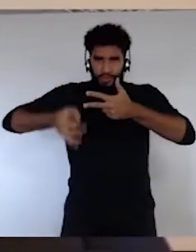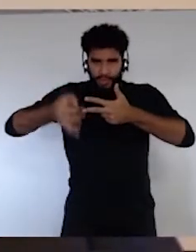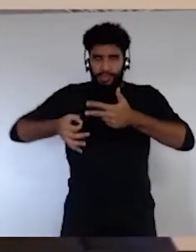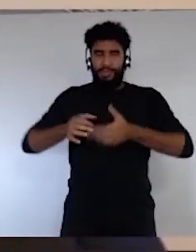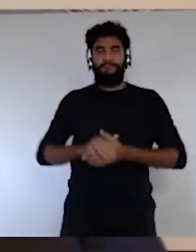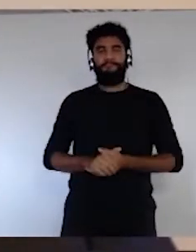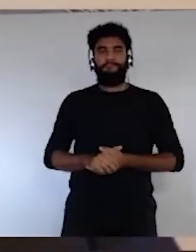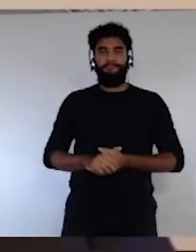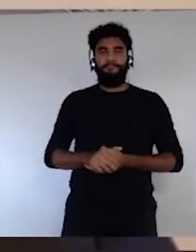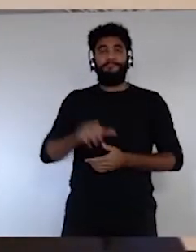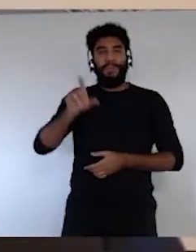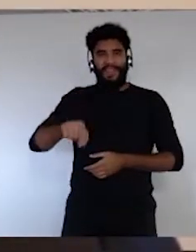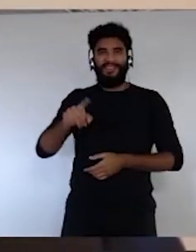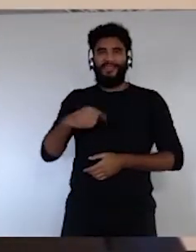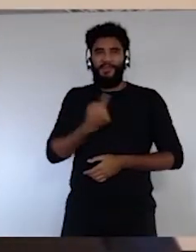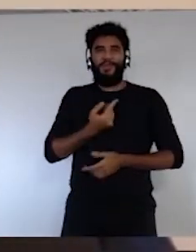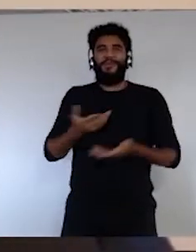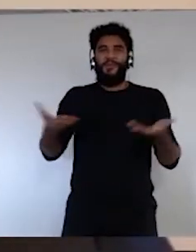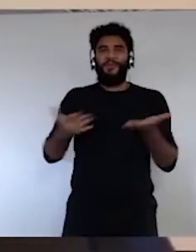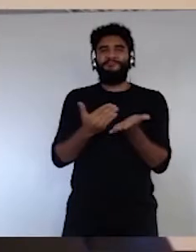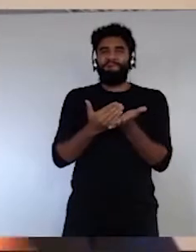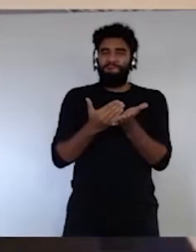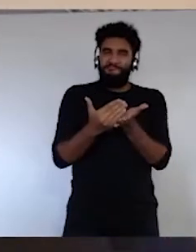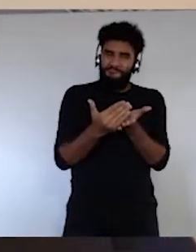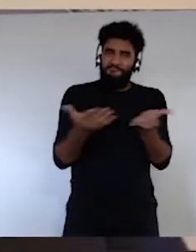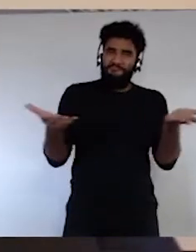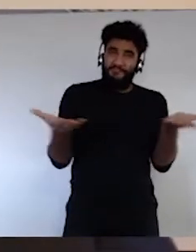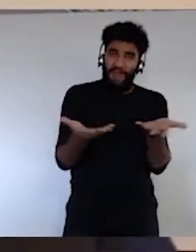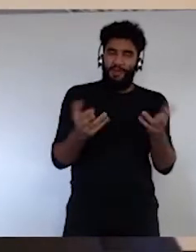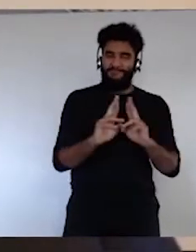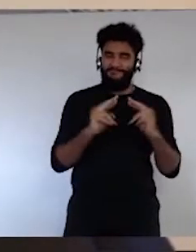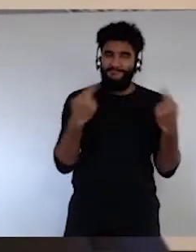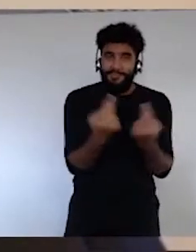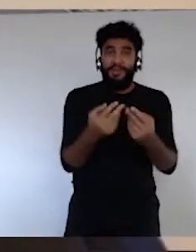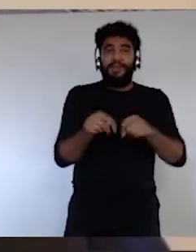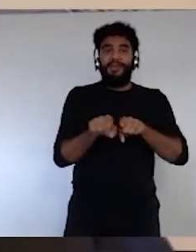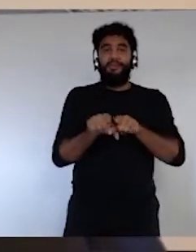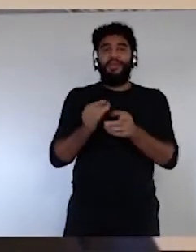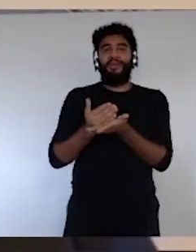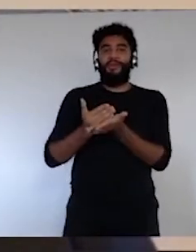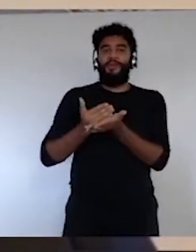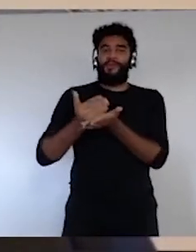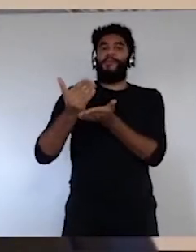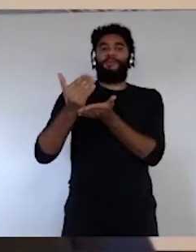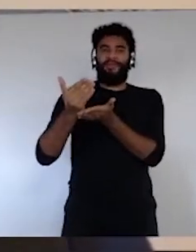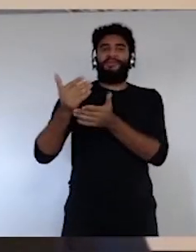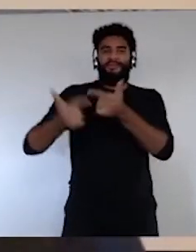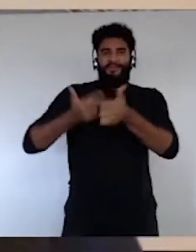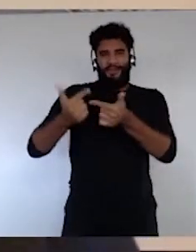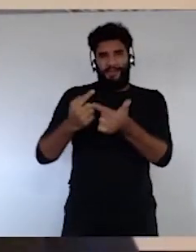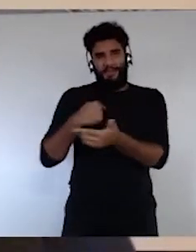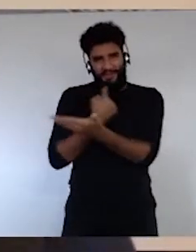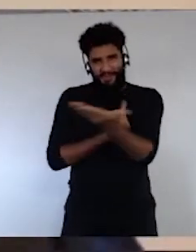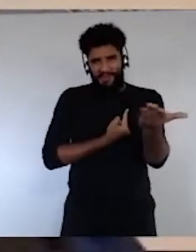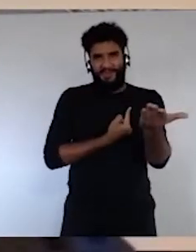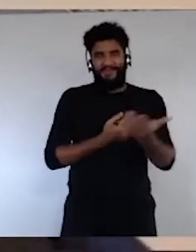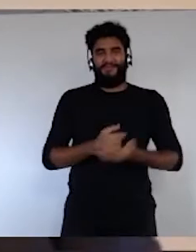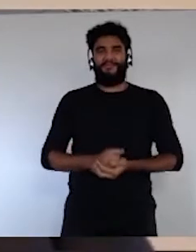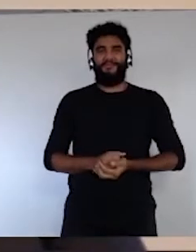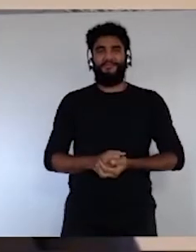é o espírito com o qual nós estamos aqui hoje reunidos, e é com esse espírito que nós vamos dar início aos nossos trabalhos. Eu vou